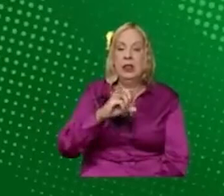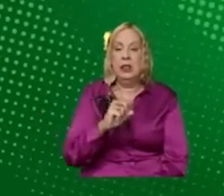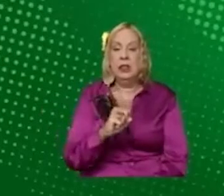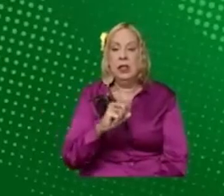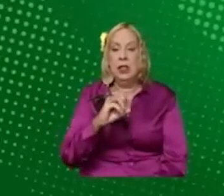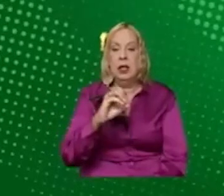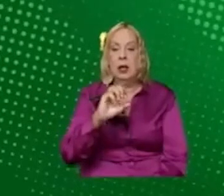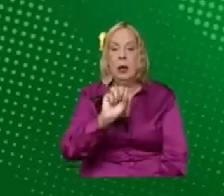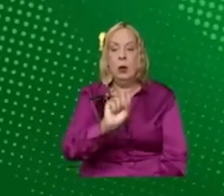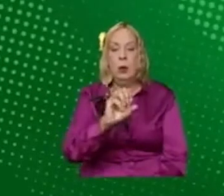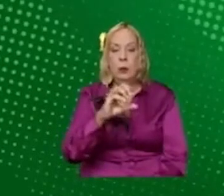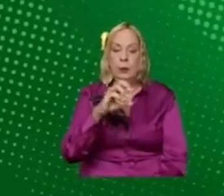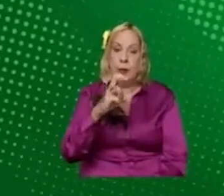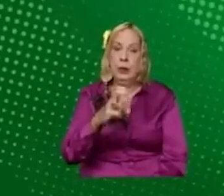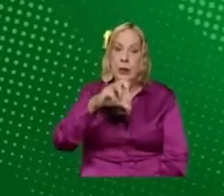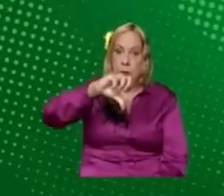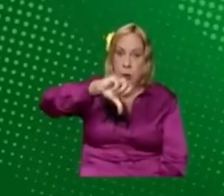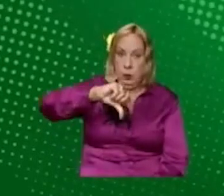590859,